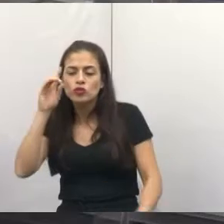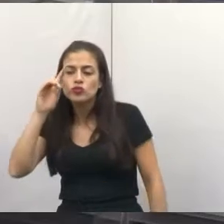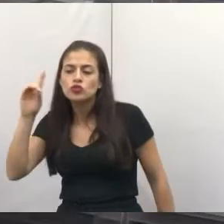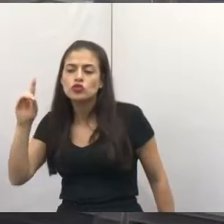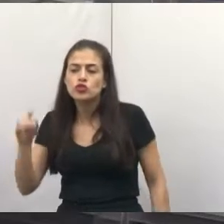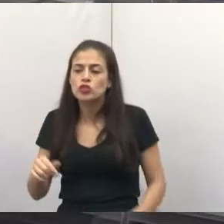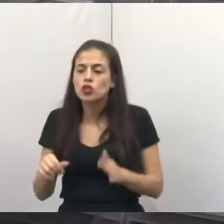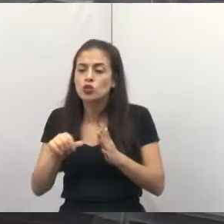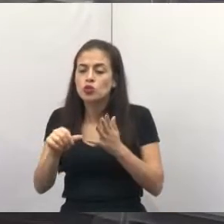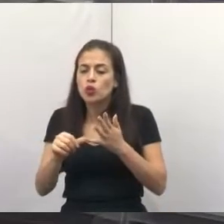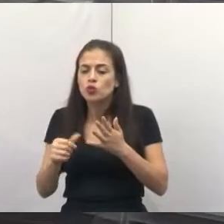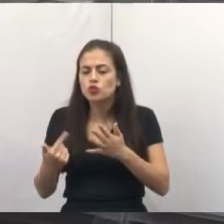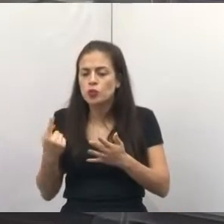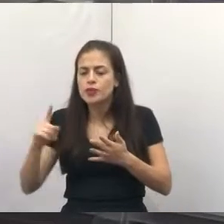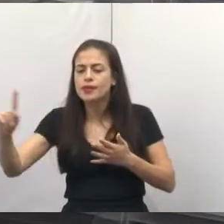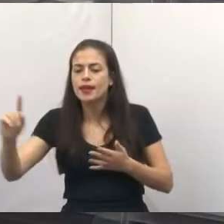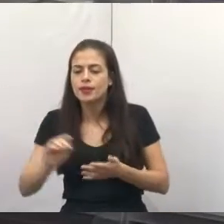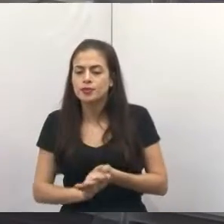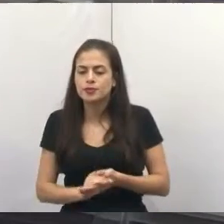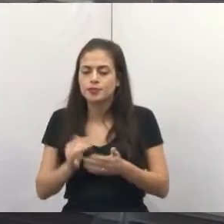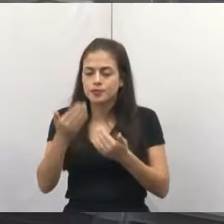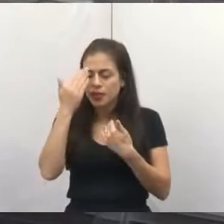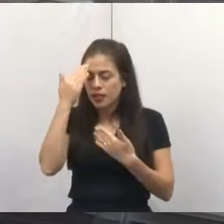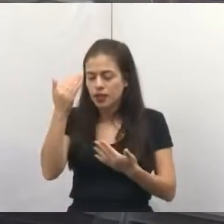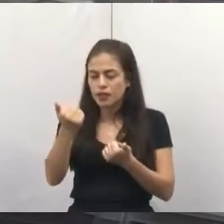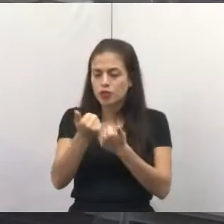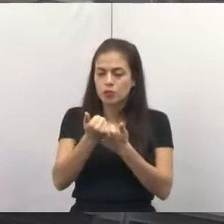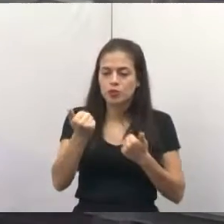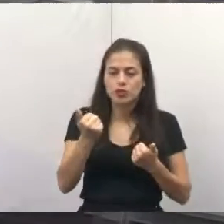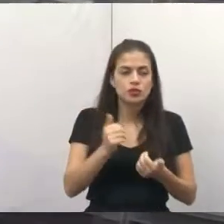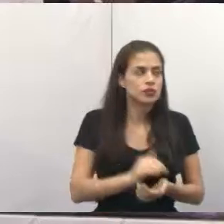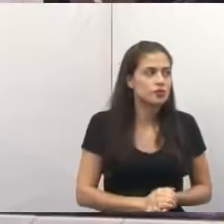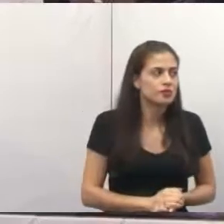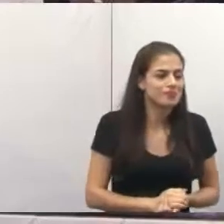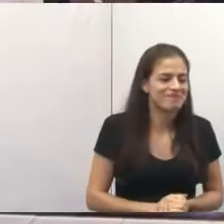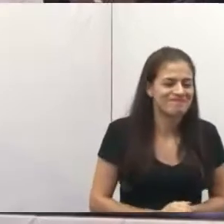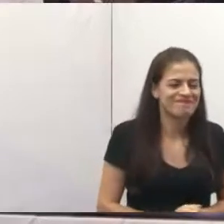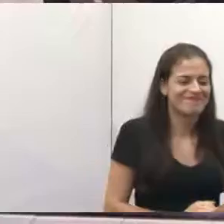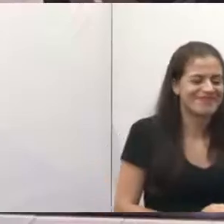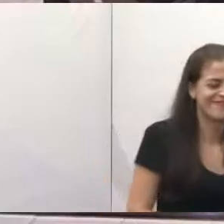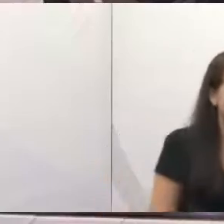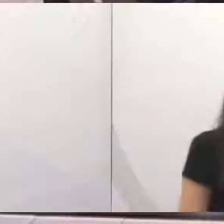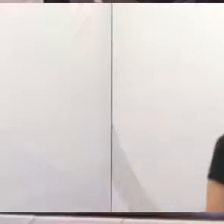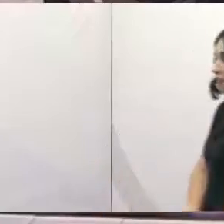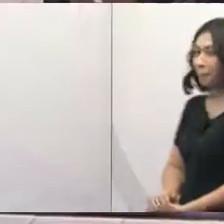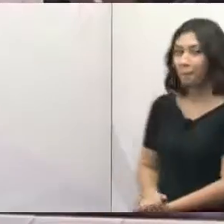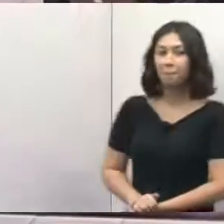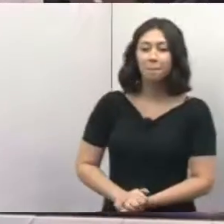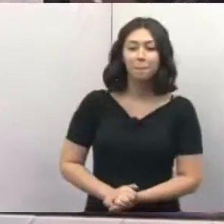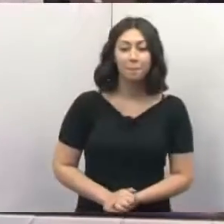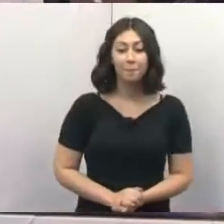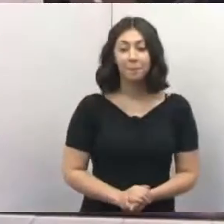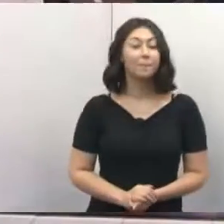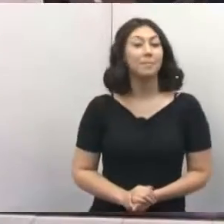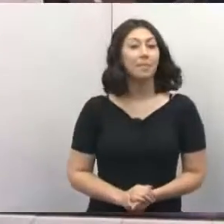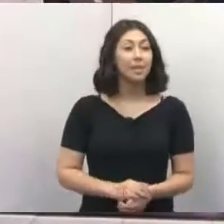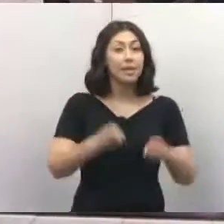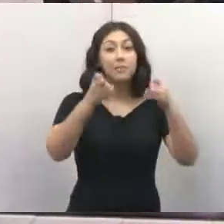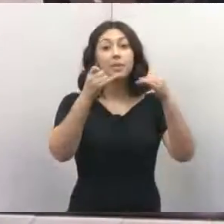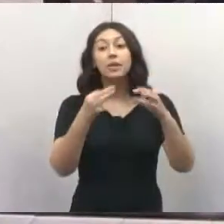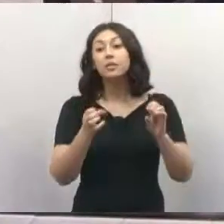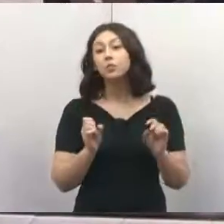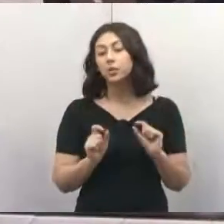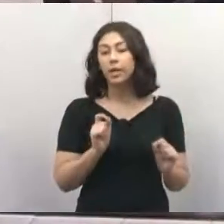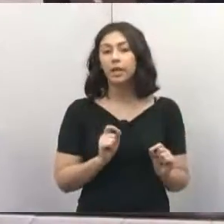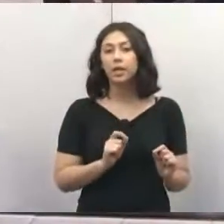Obrigado. Eu quero deixar aqui o final da minha fala, vereadores, autores do projeto. Fala aqui na justificativa, é